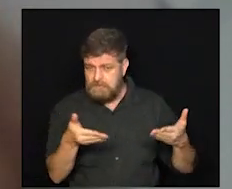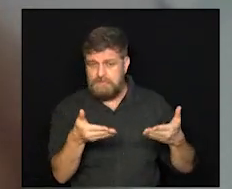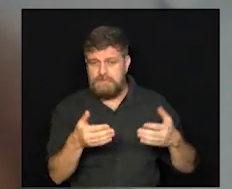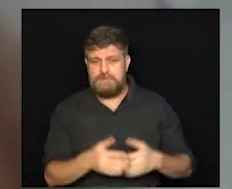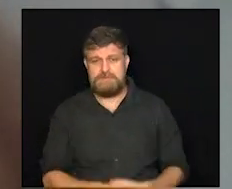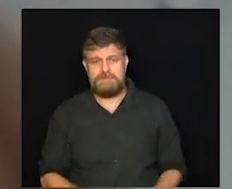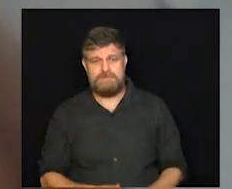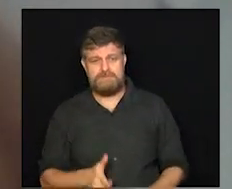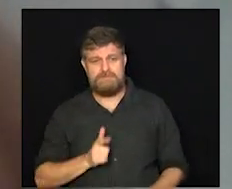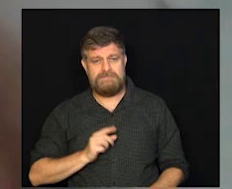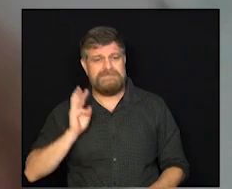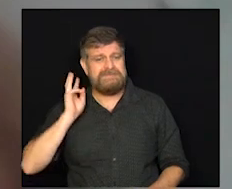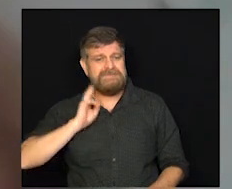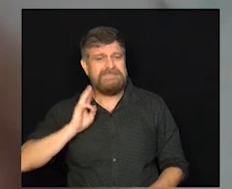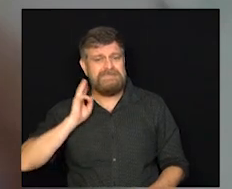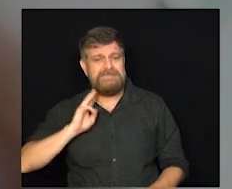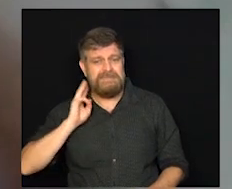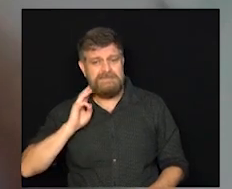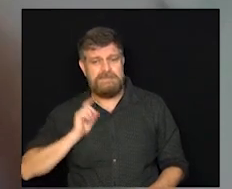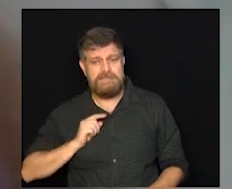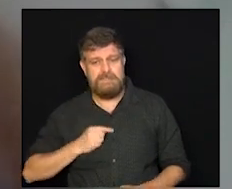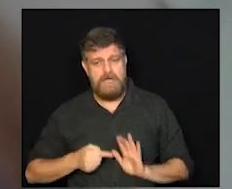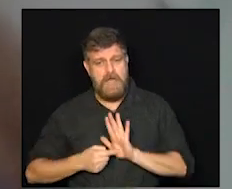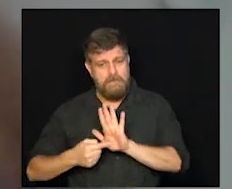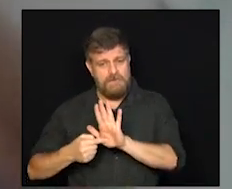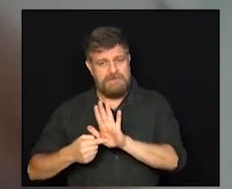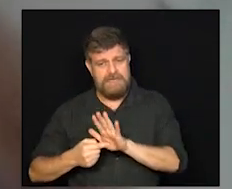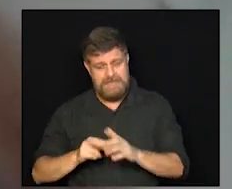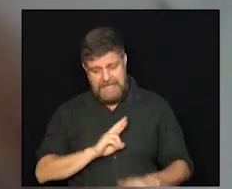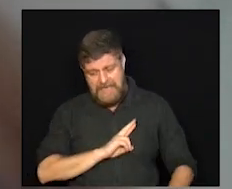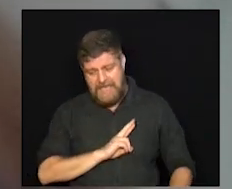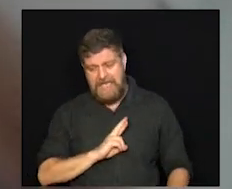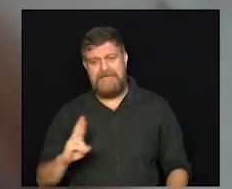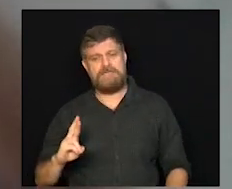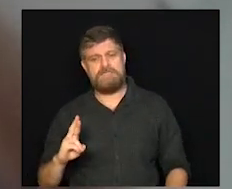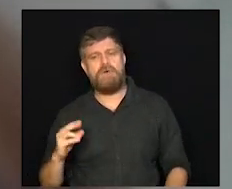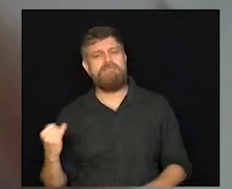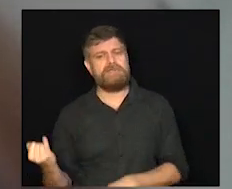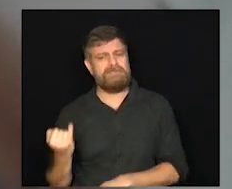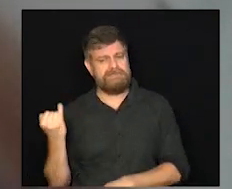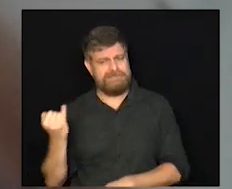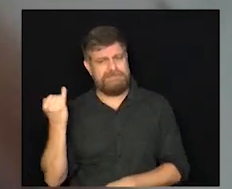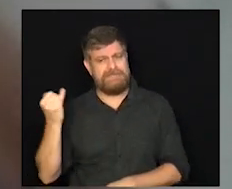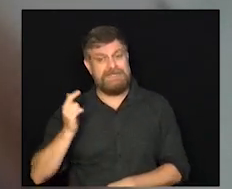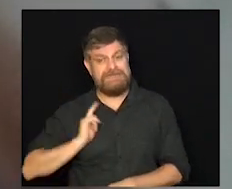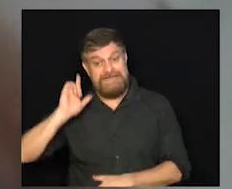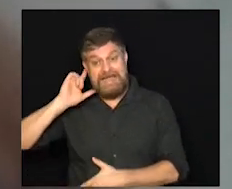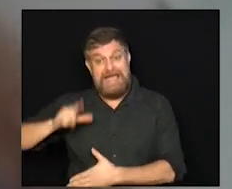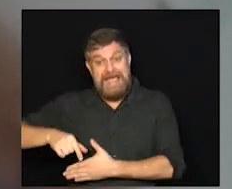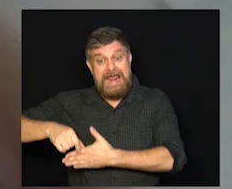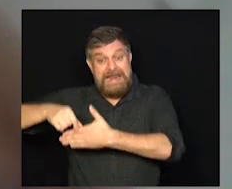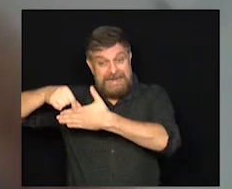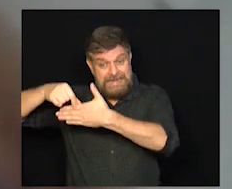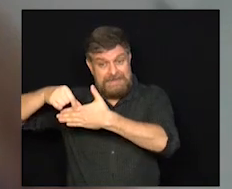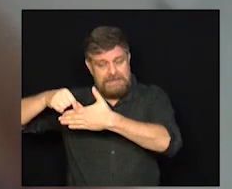colocado, Cecília, a importância da religiosidade, das lideranças religiosas, nessa comissão, nessa